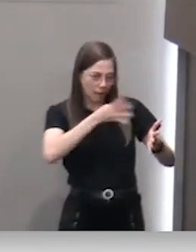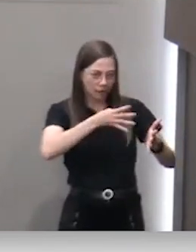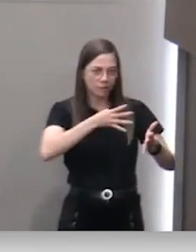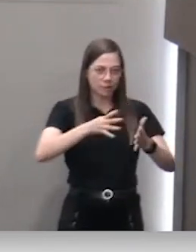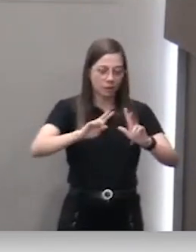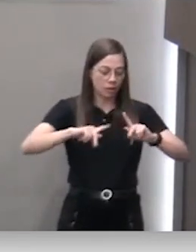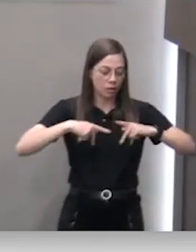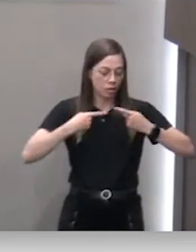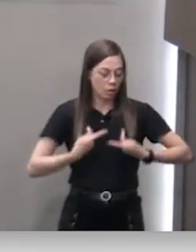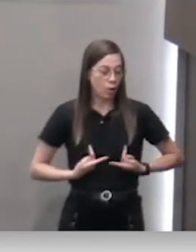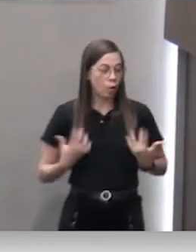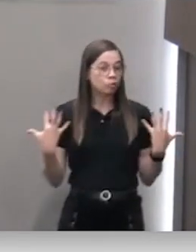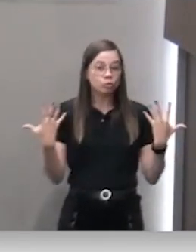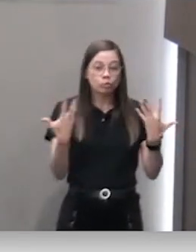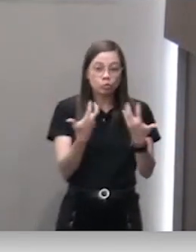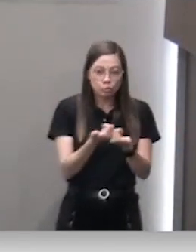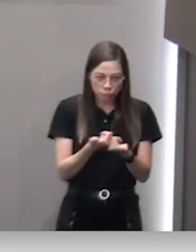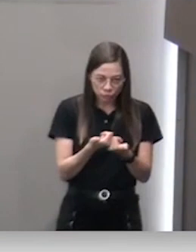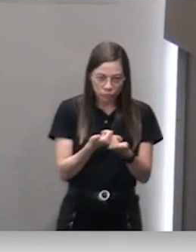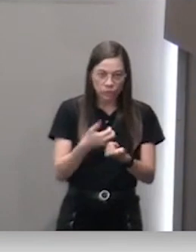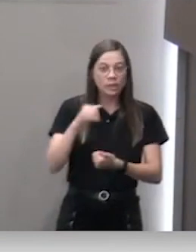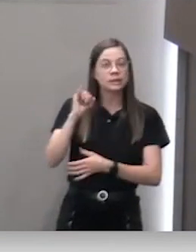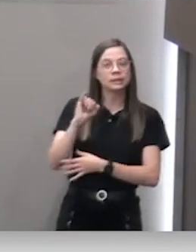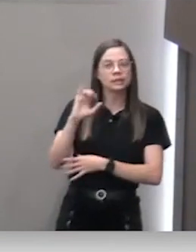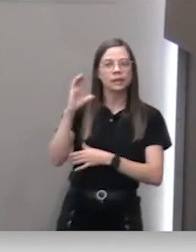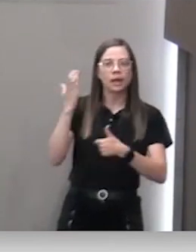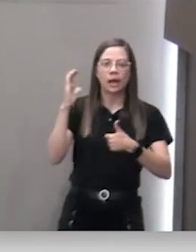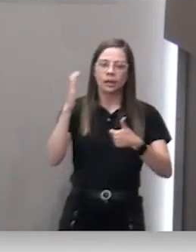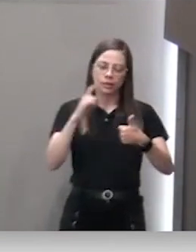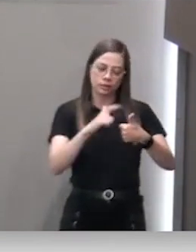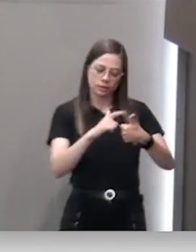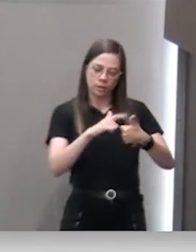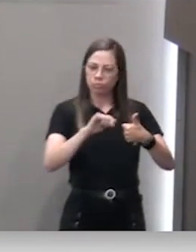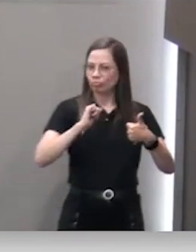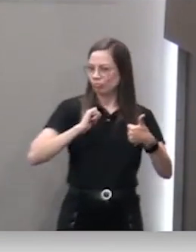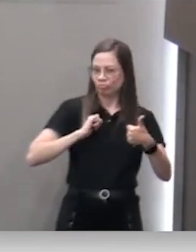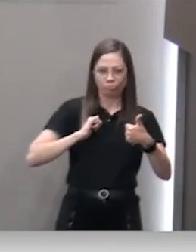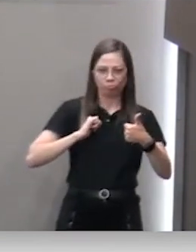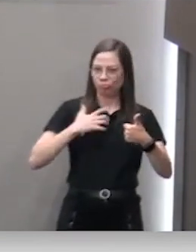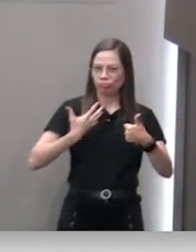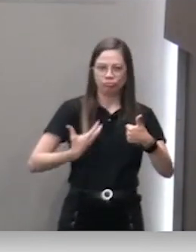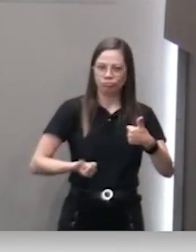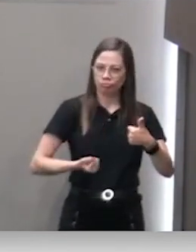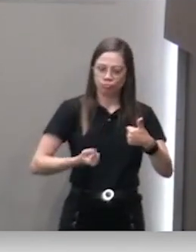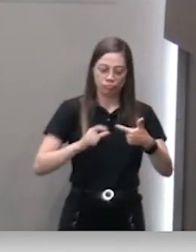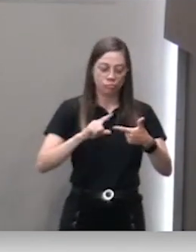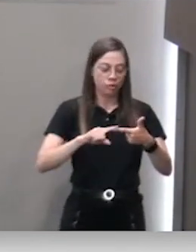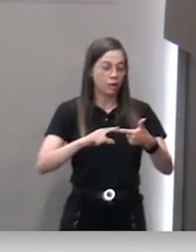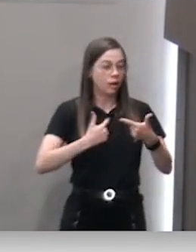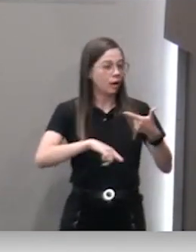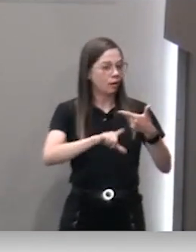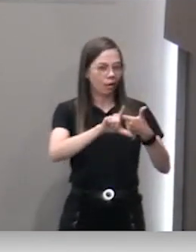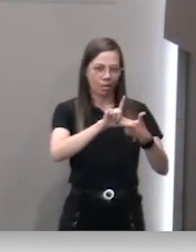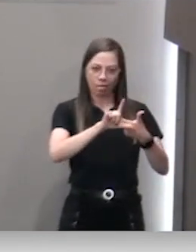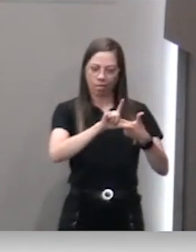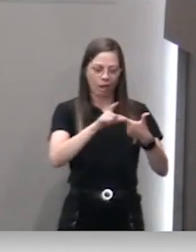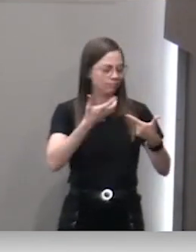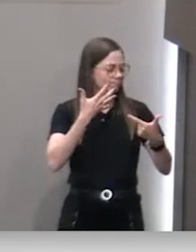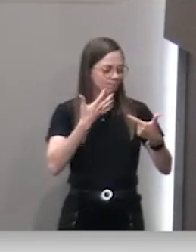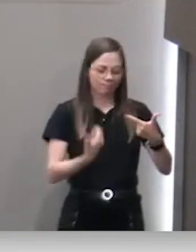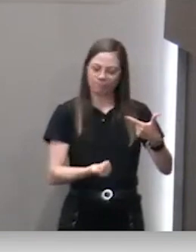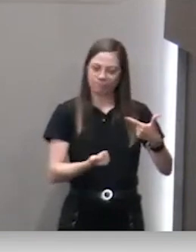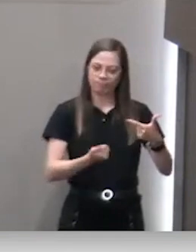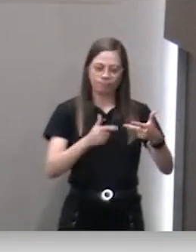Bem, se a ciência não conforta a teoria de gênero, se a lei não conforta a teoria de